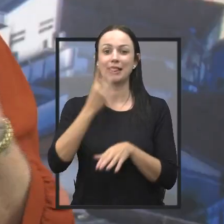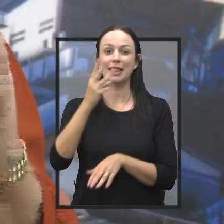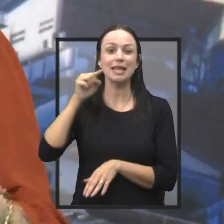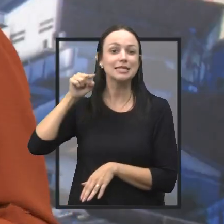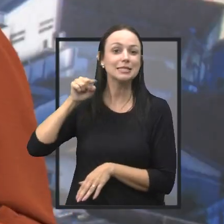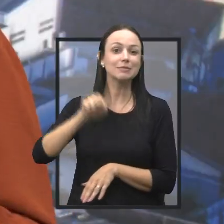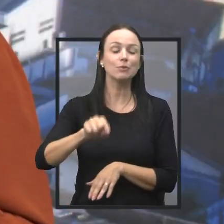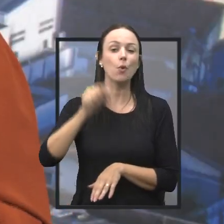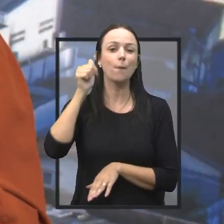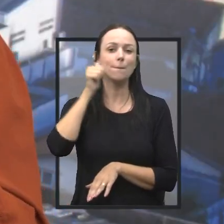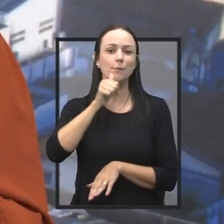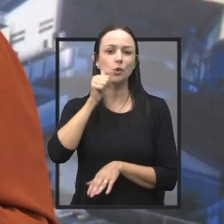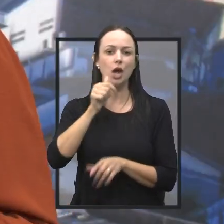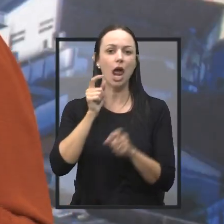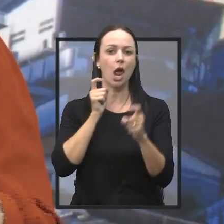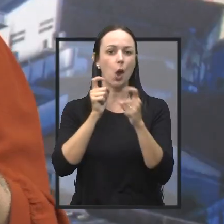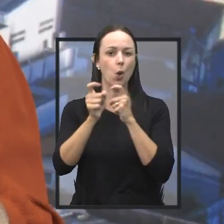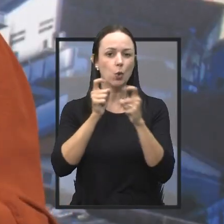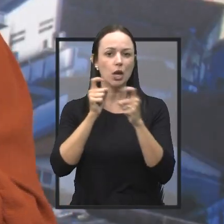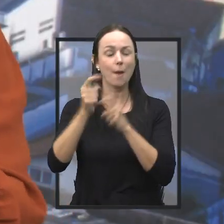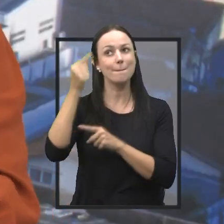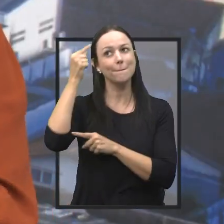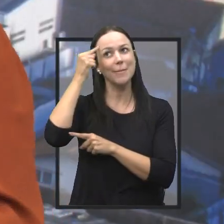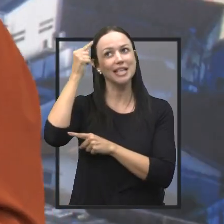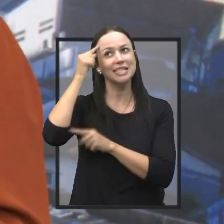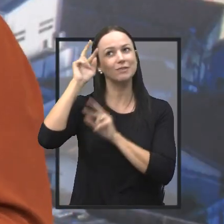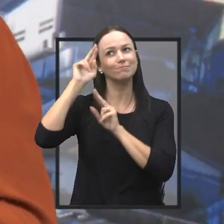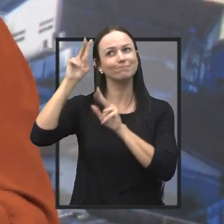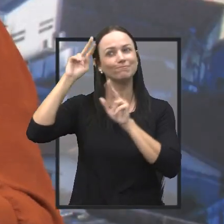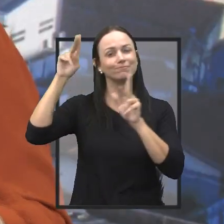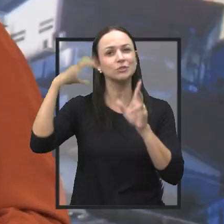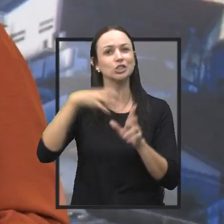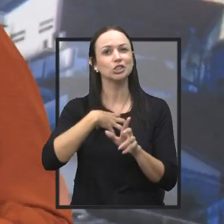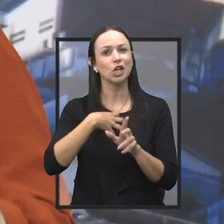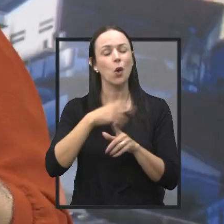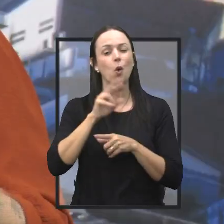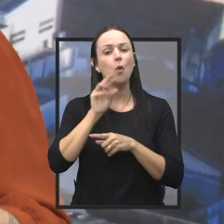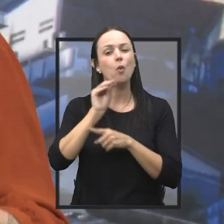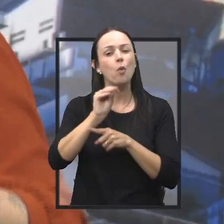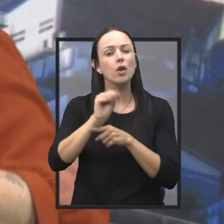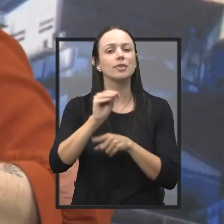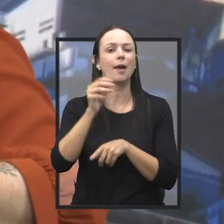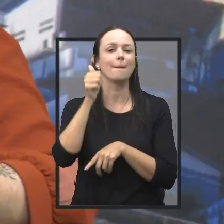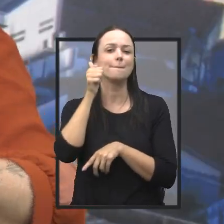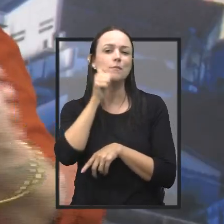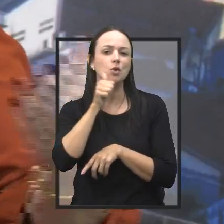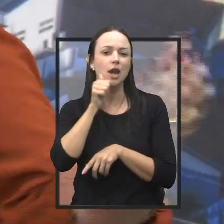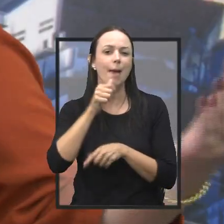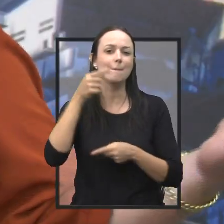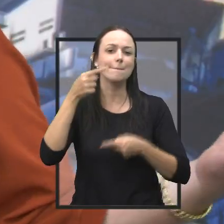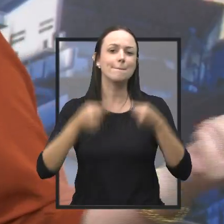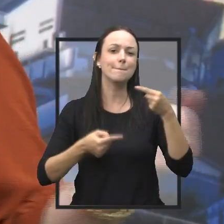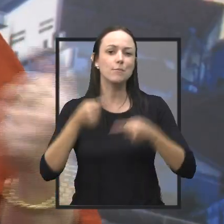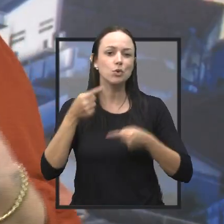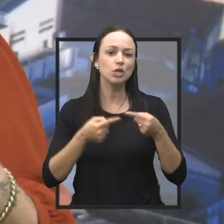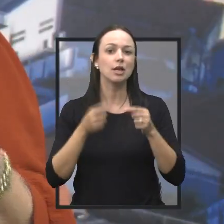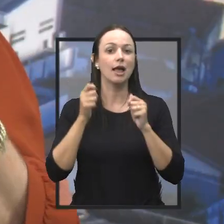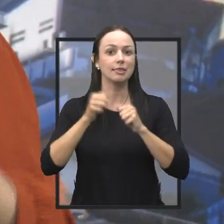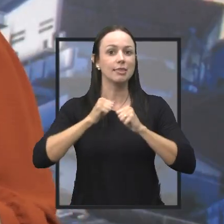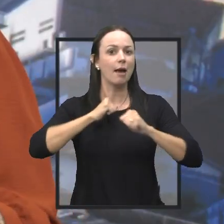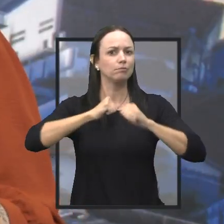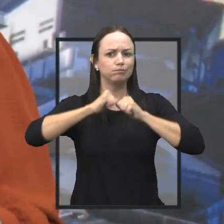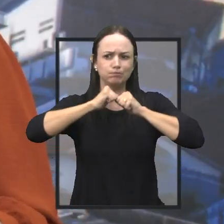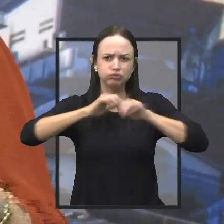mulheres reunidas pensando em formas de cuidar das mulheres e de trazer políticas públicas que possam impactar o